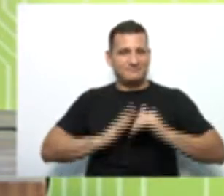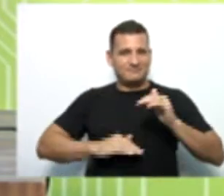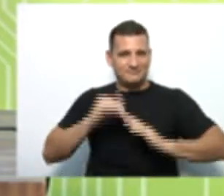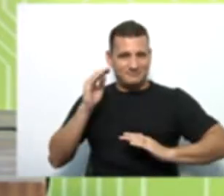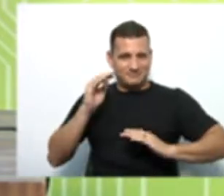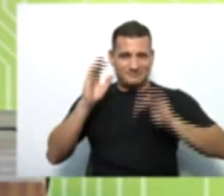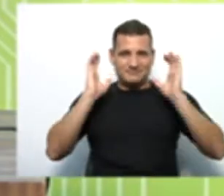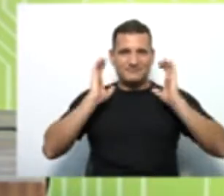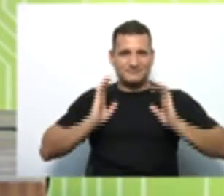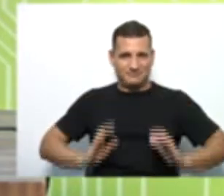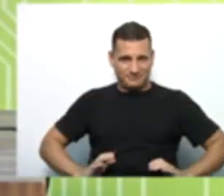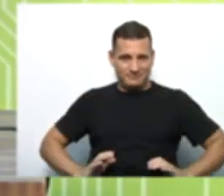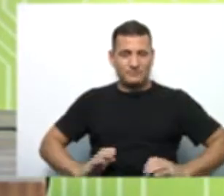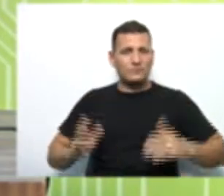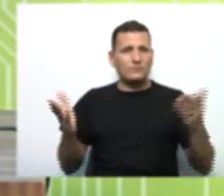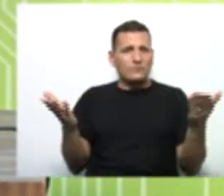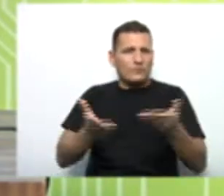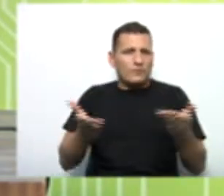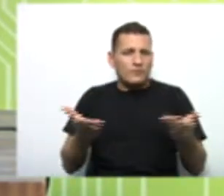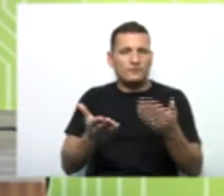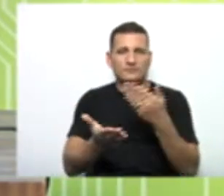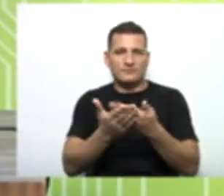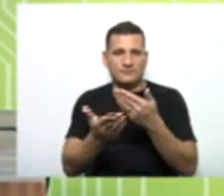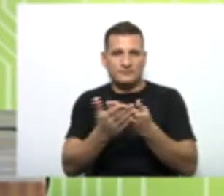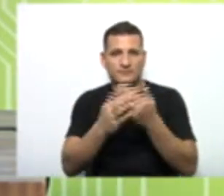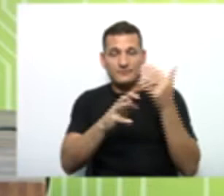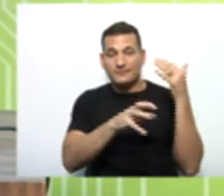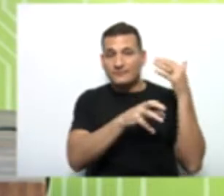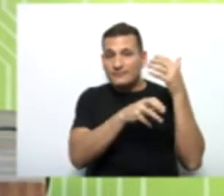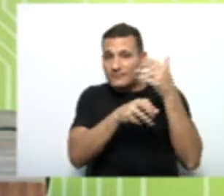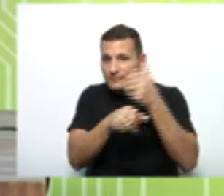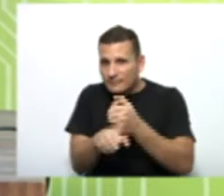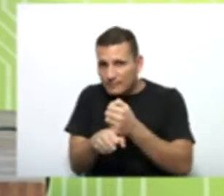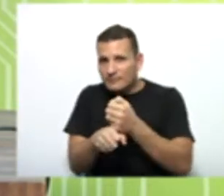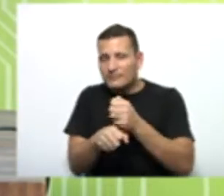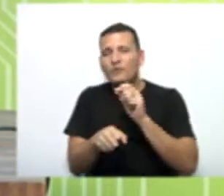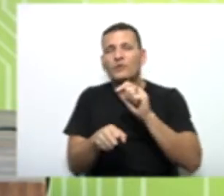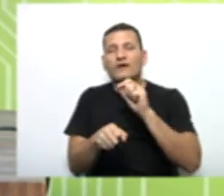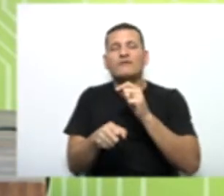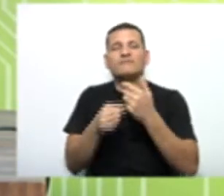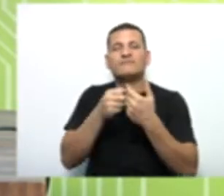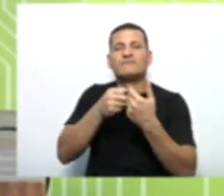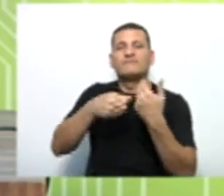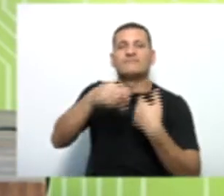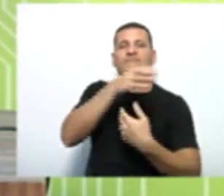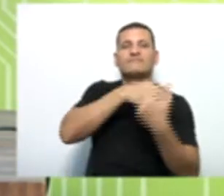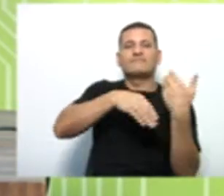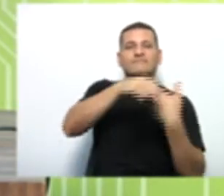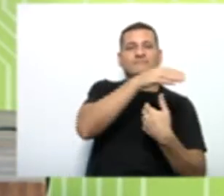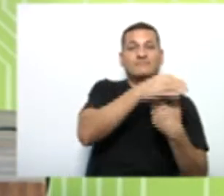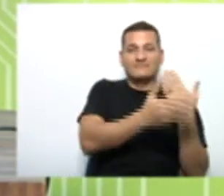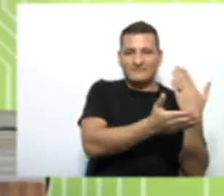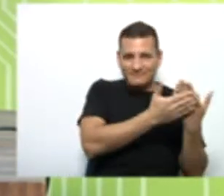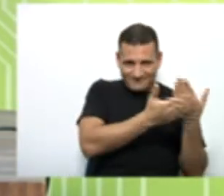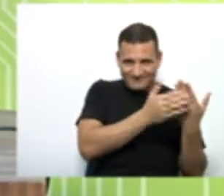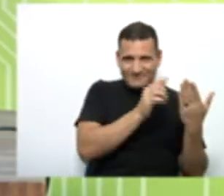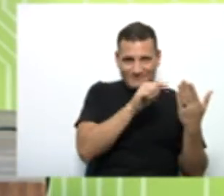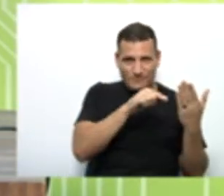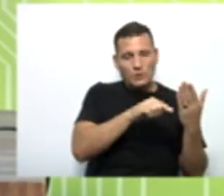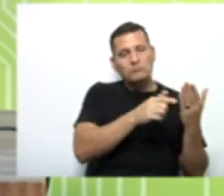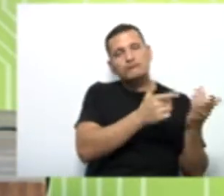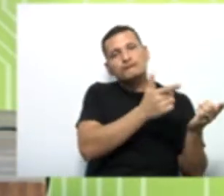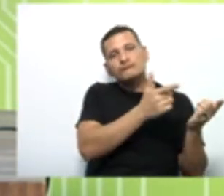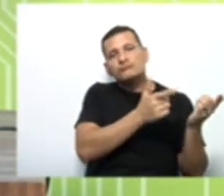Cidadania. Hoje a nossa aula é de revisão, nós vamos voltar a olhar tudo aquilo que nós conversamos nas últimas aulas para a gente